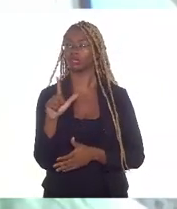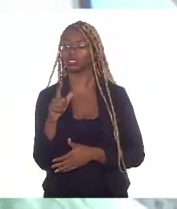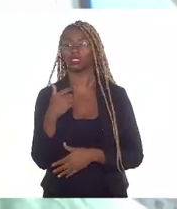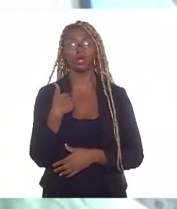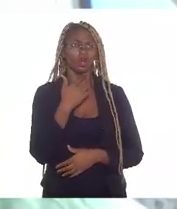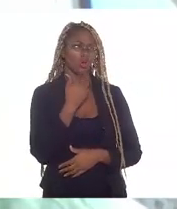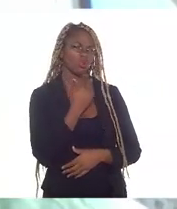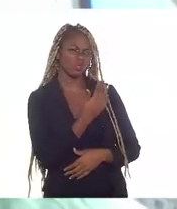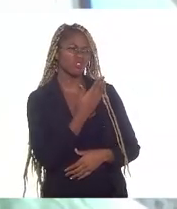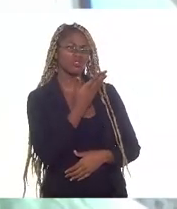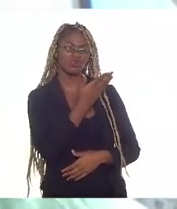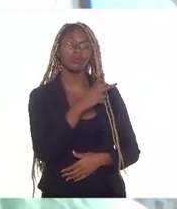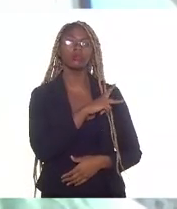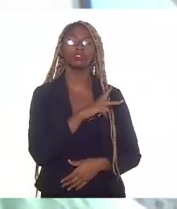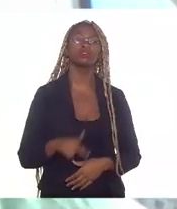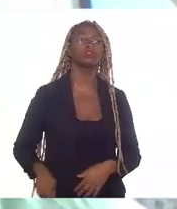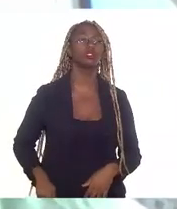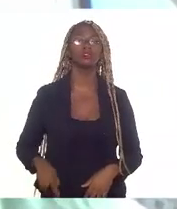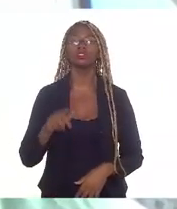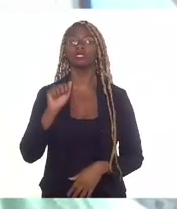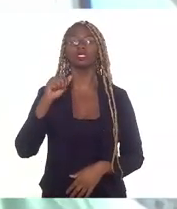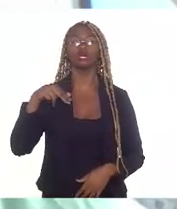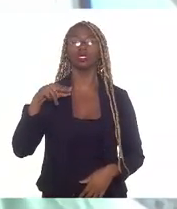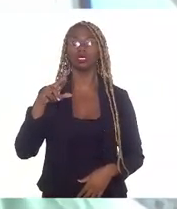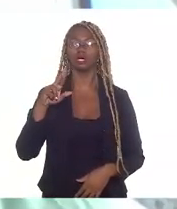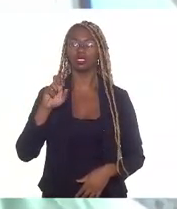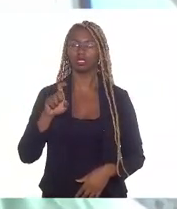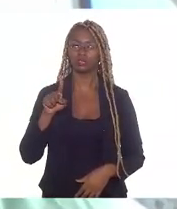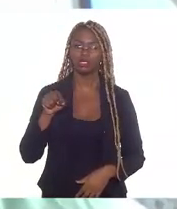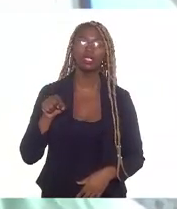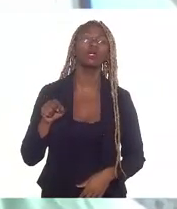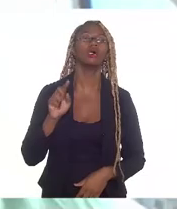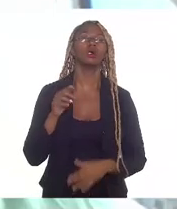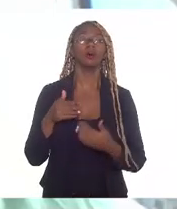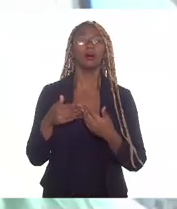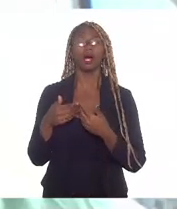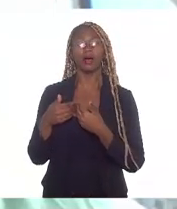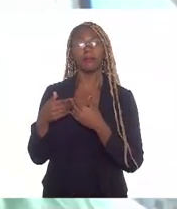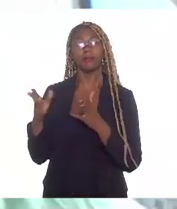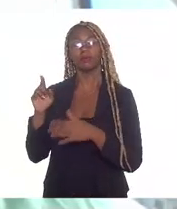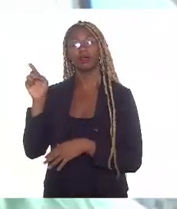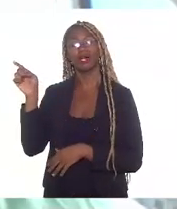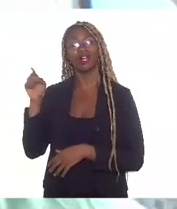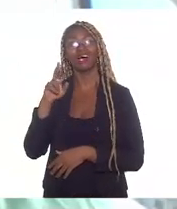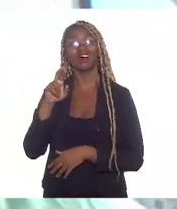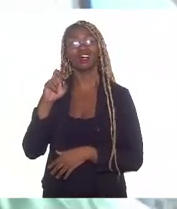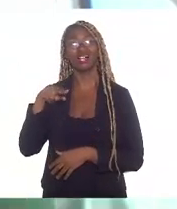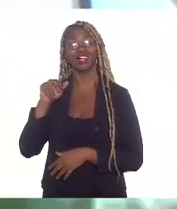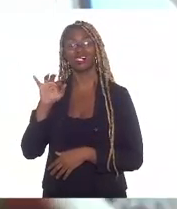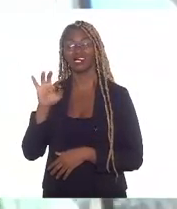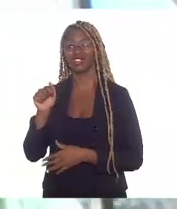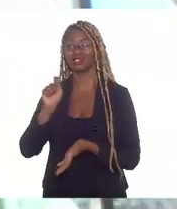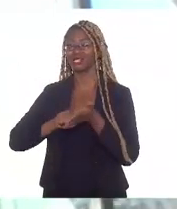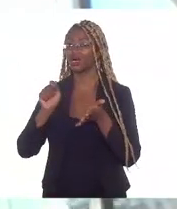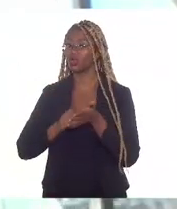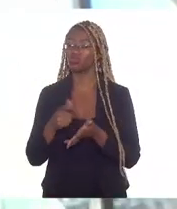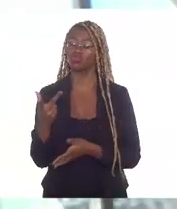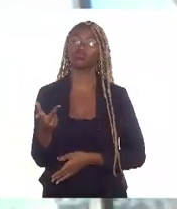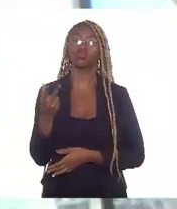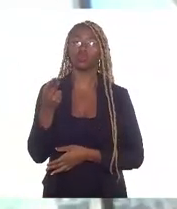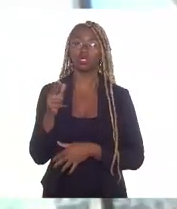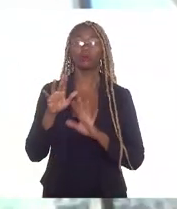para o presidente André Siciliano abrir uma exceção para a Renata poder ser coautora do projeto, mas os dois projetos,